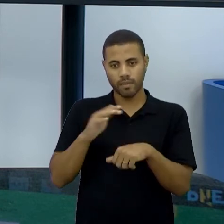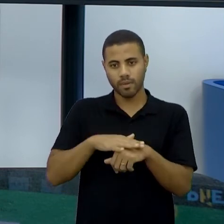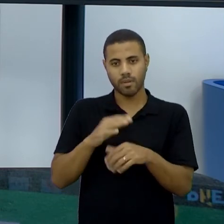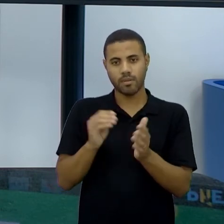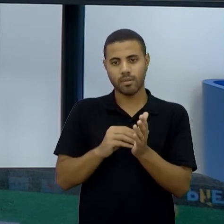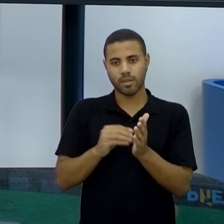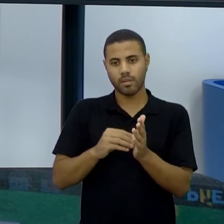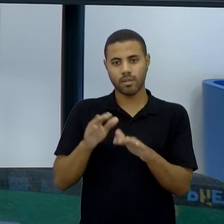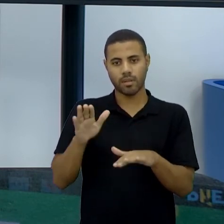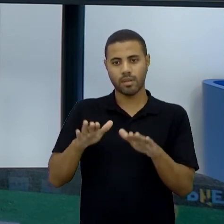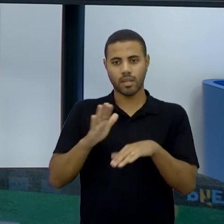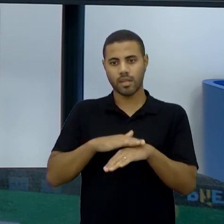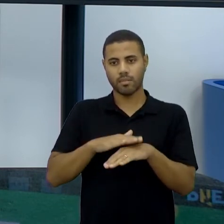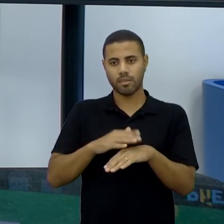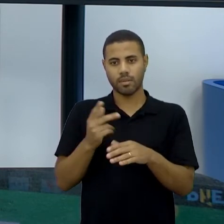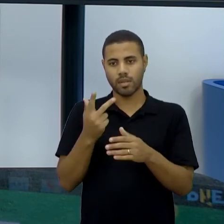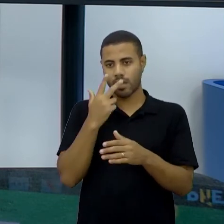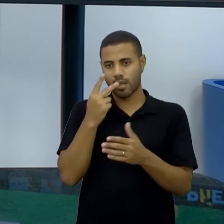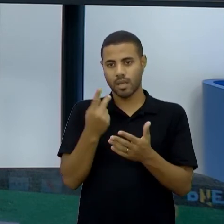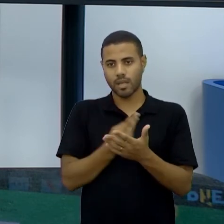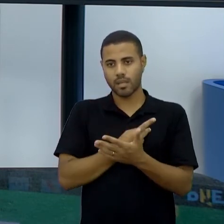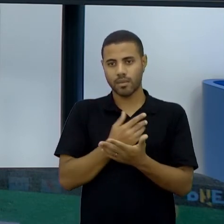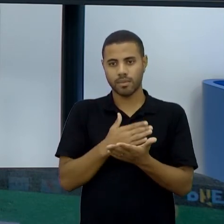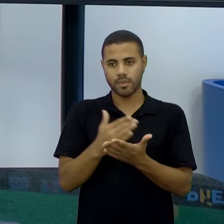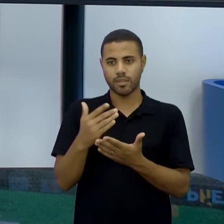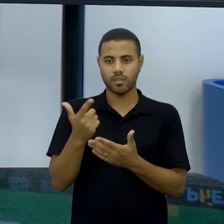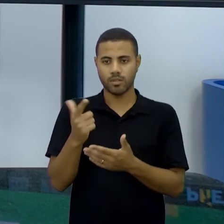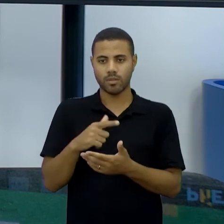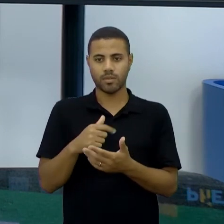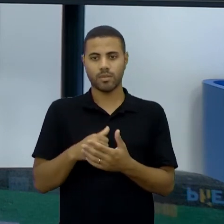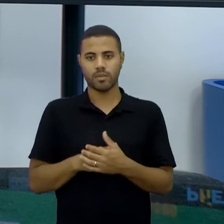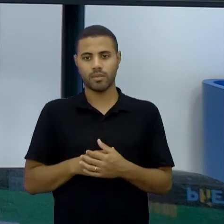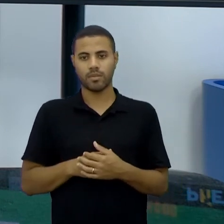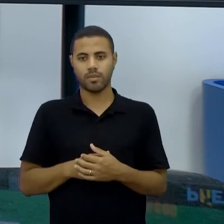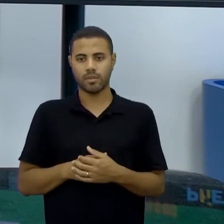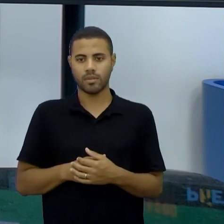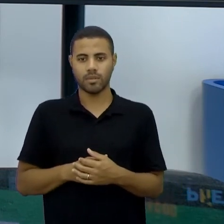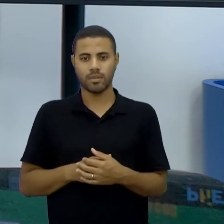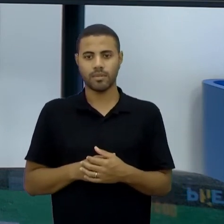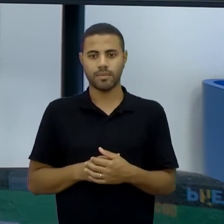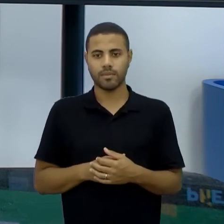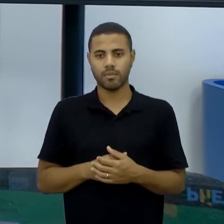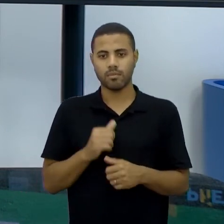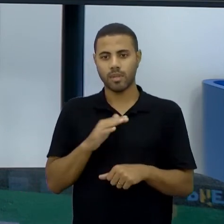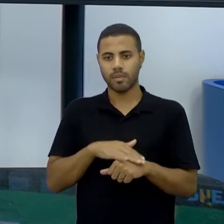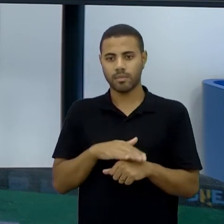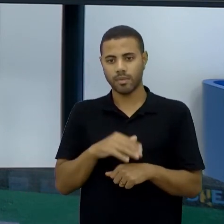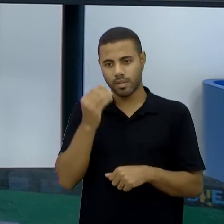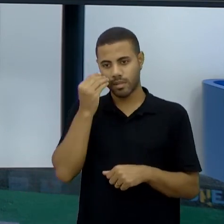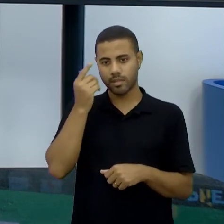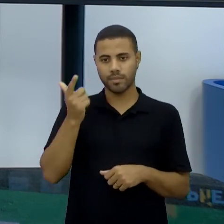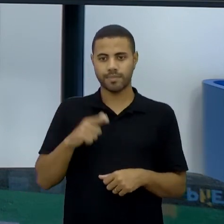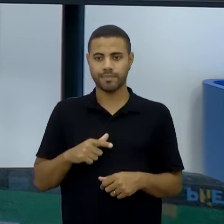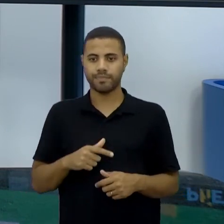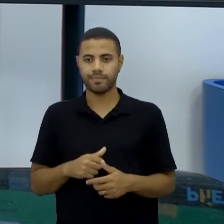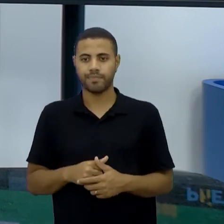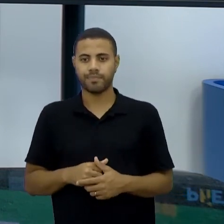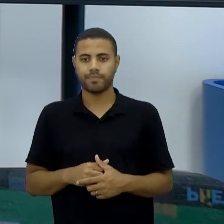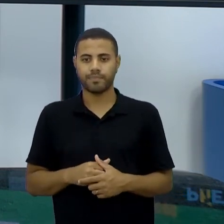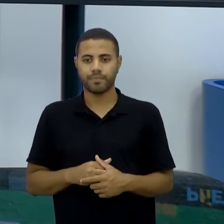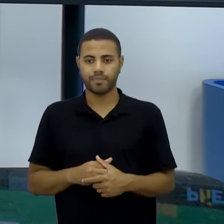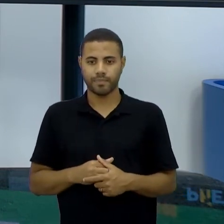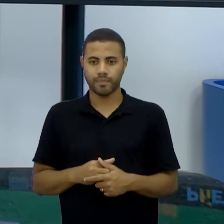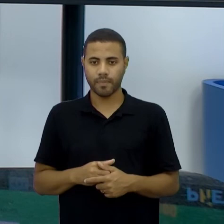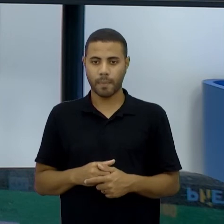tempo, acho que não está na posição certa. Se você colocar direitinho, ele vai falar, inclusive, qual foi o tempo, né? Deixa eu apagar aqui.